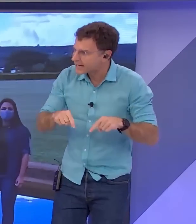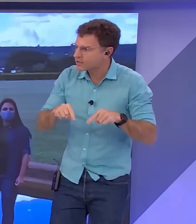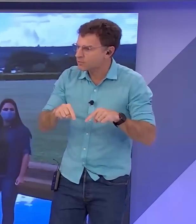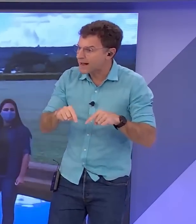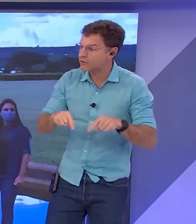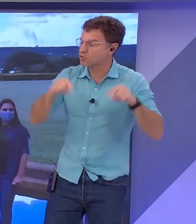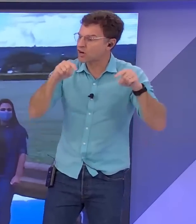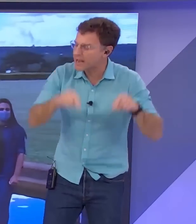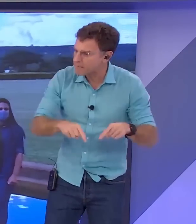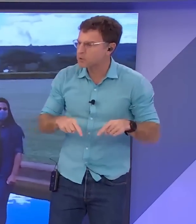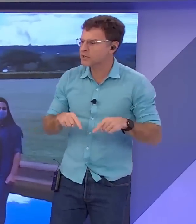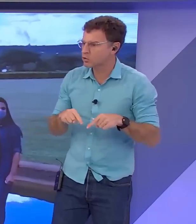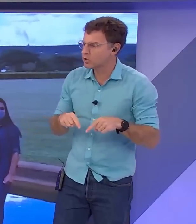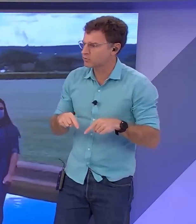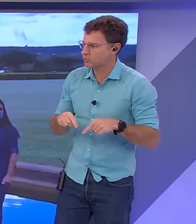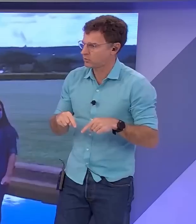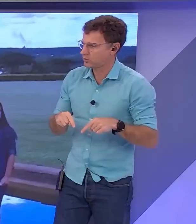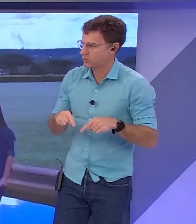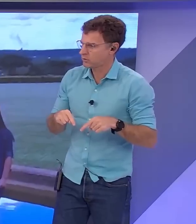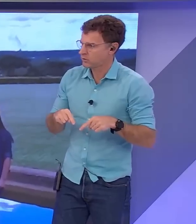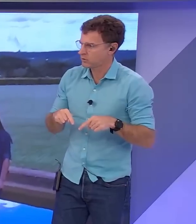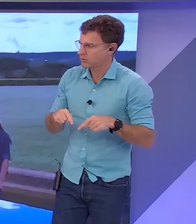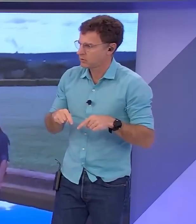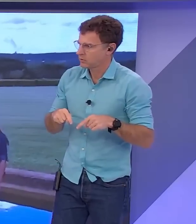é carismático, já é poderoso.